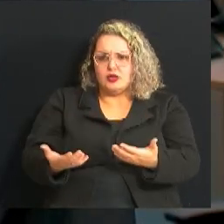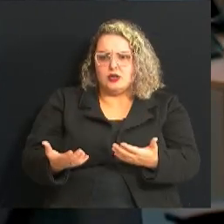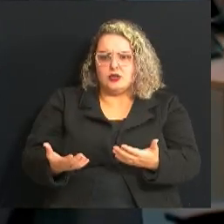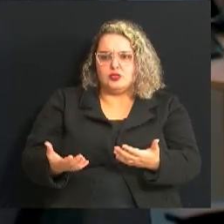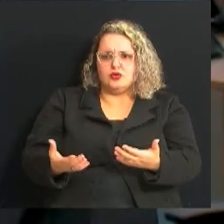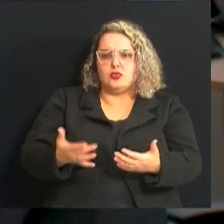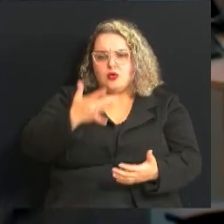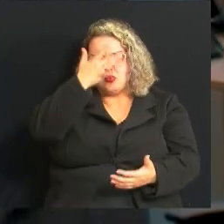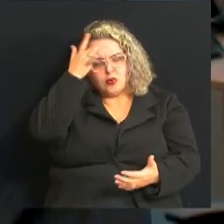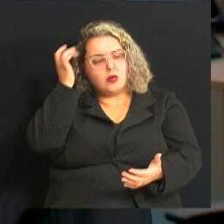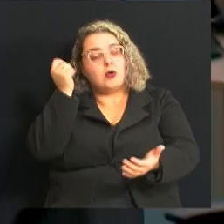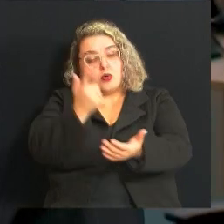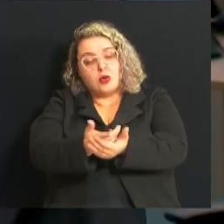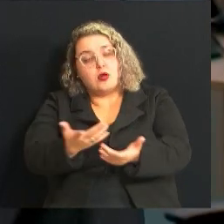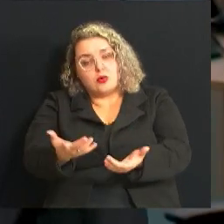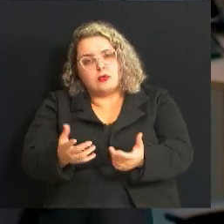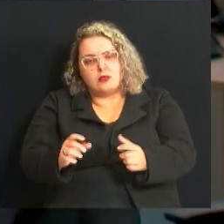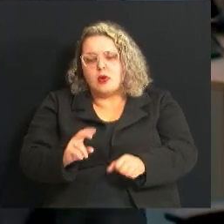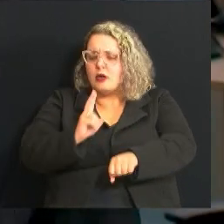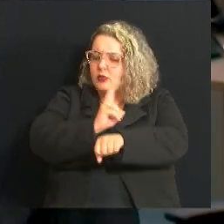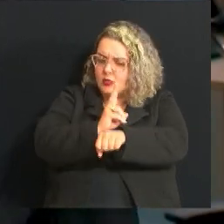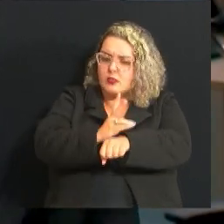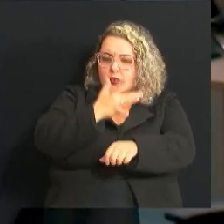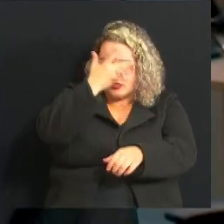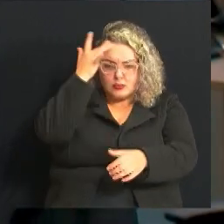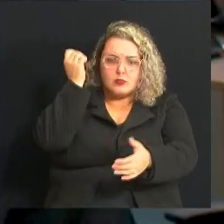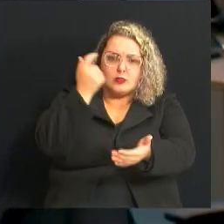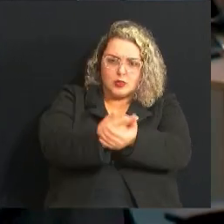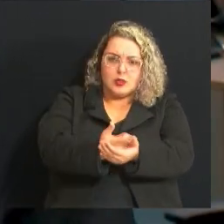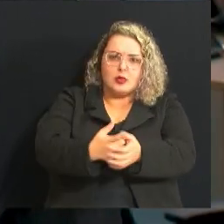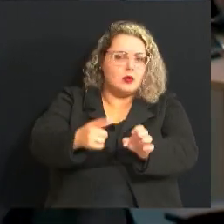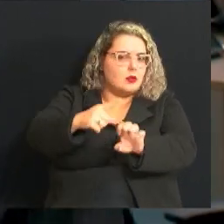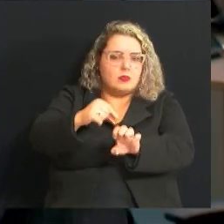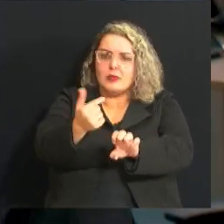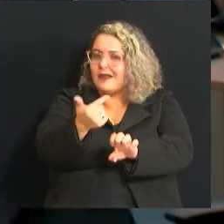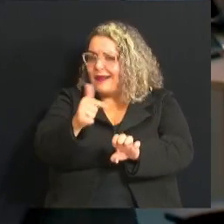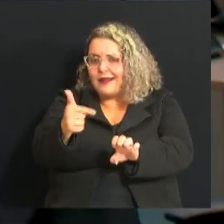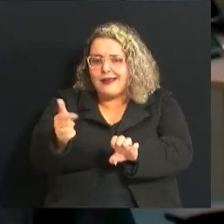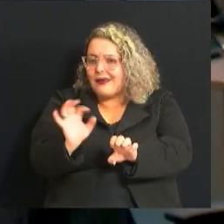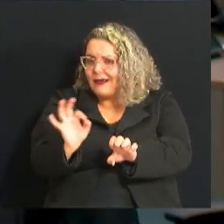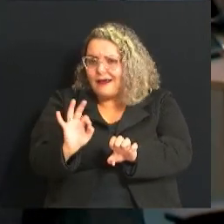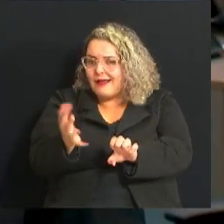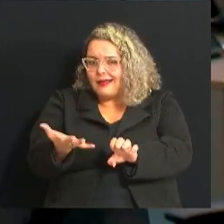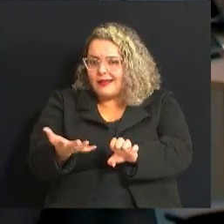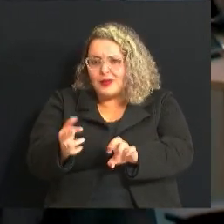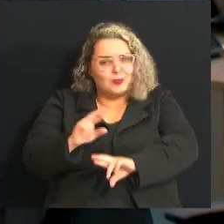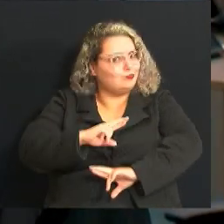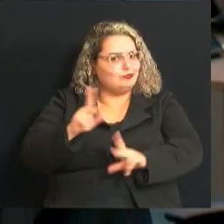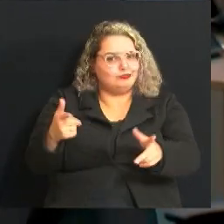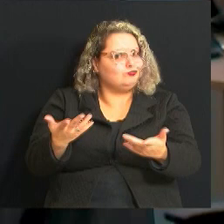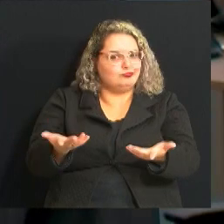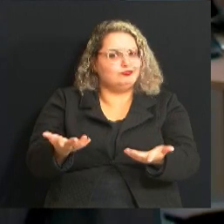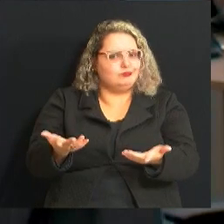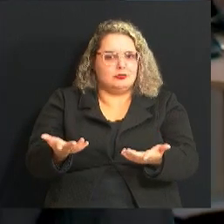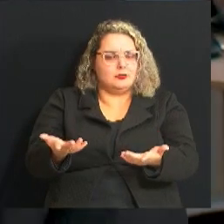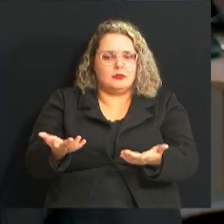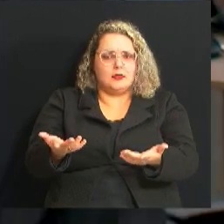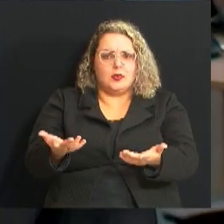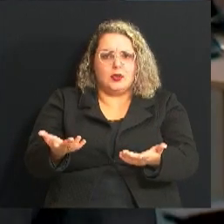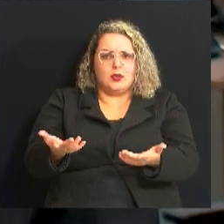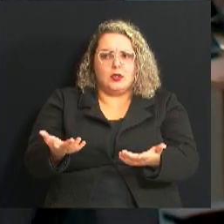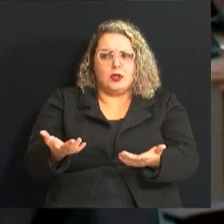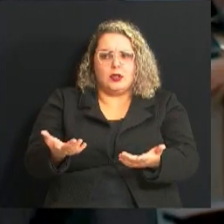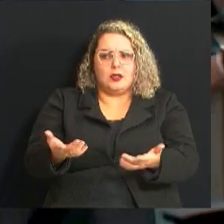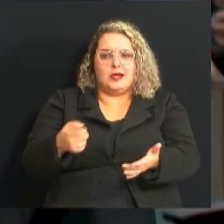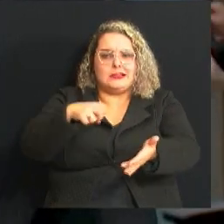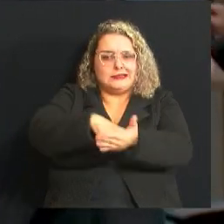né? Que vem proteger o consumidor. E para o empreendedor não tem nada desse tipo de proteção, muito pelo contrário. As penas são